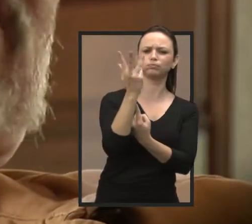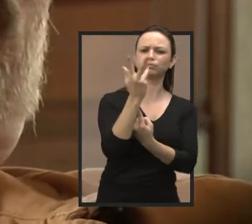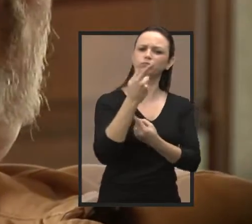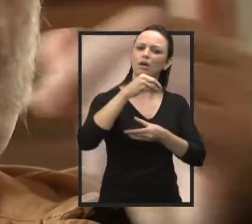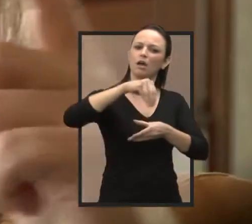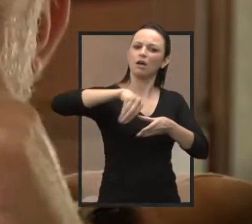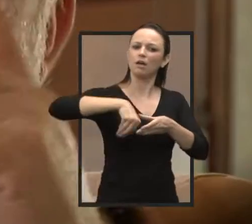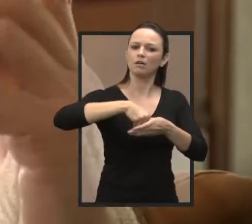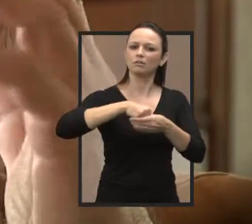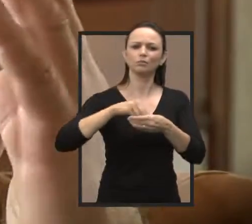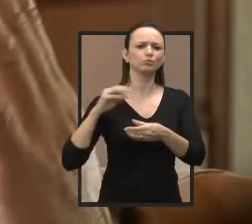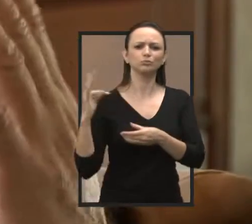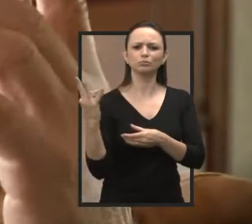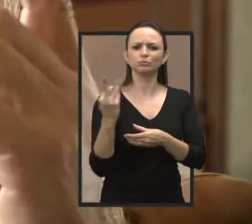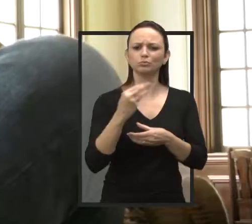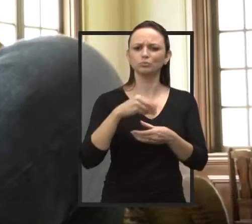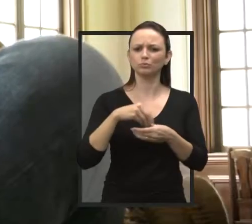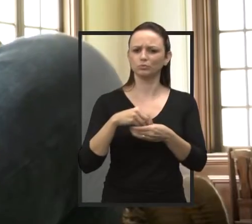Marcado mais pelas...